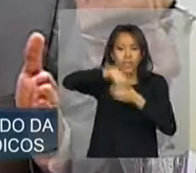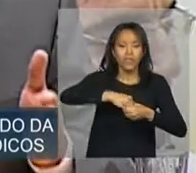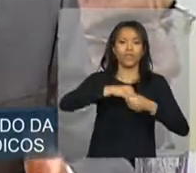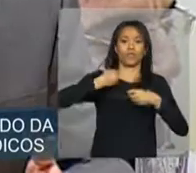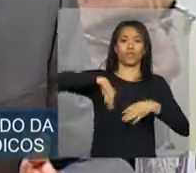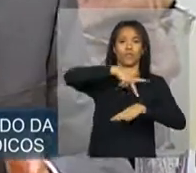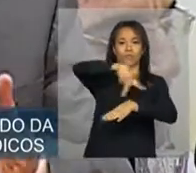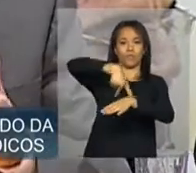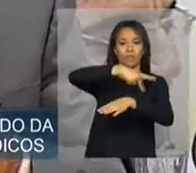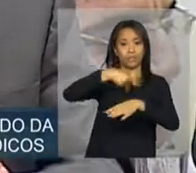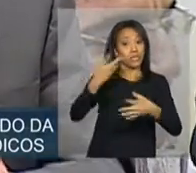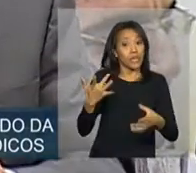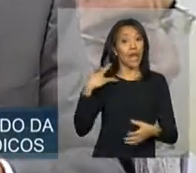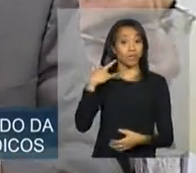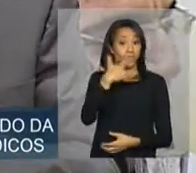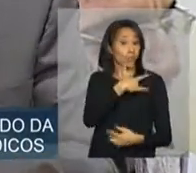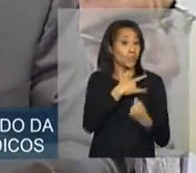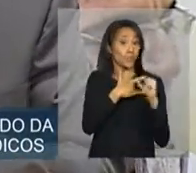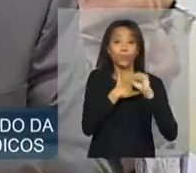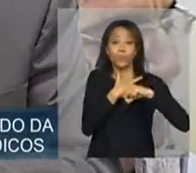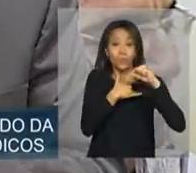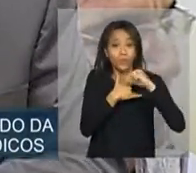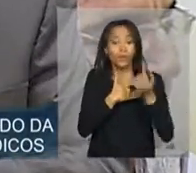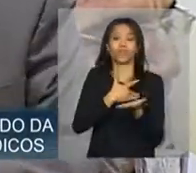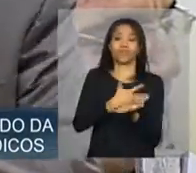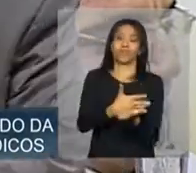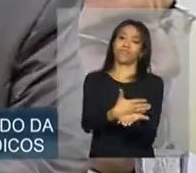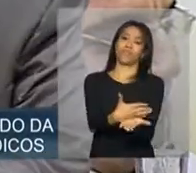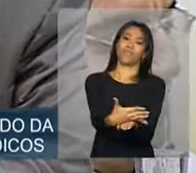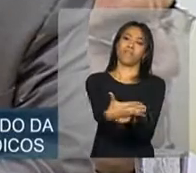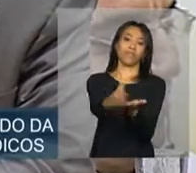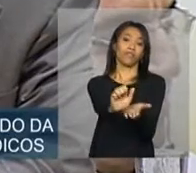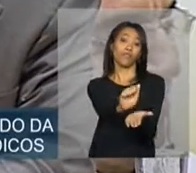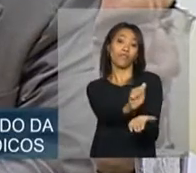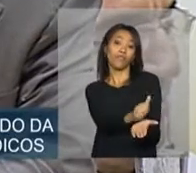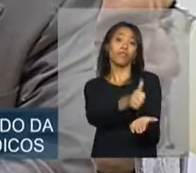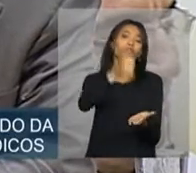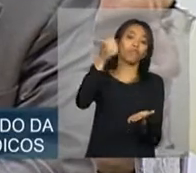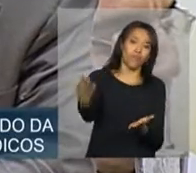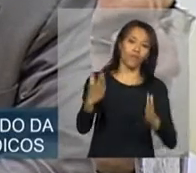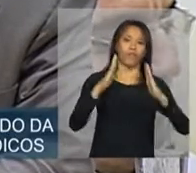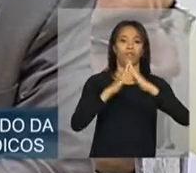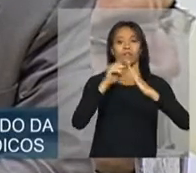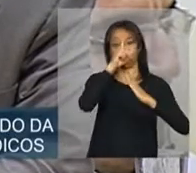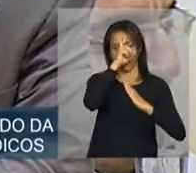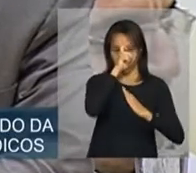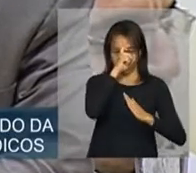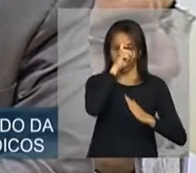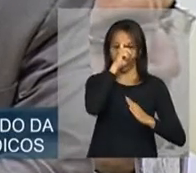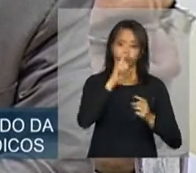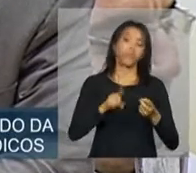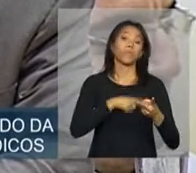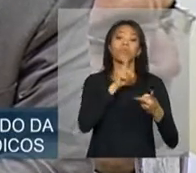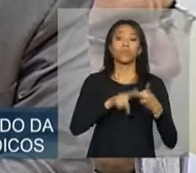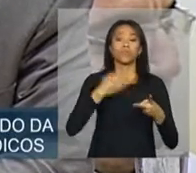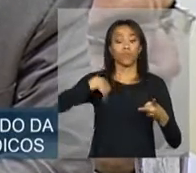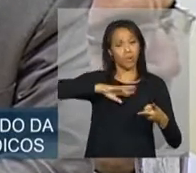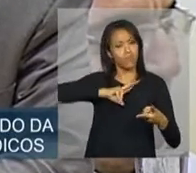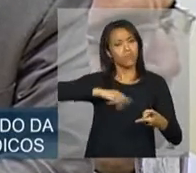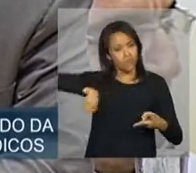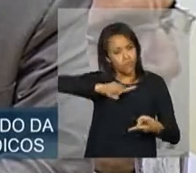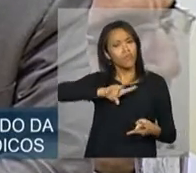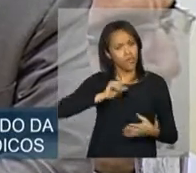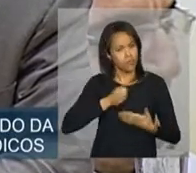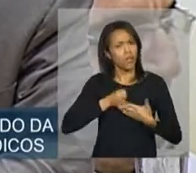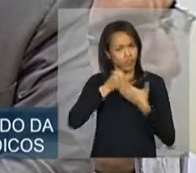de que a saúde começa né sobretudo fora do ambiente hospitalar segundo nós vamos dar todo